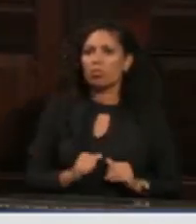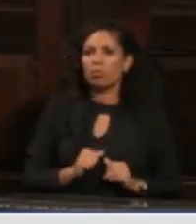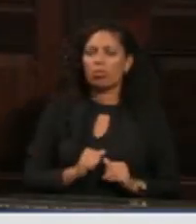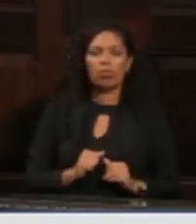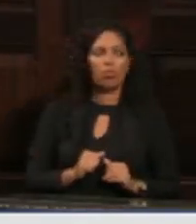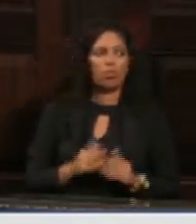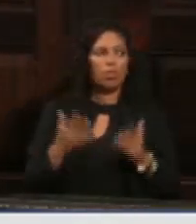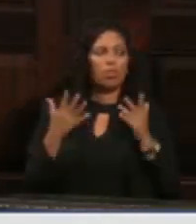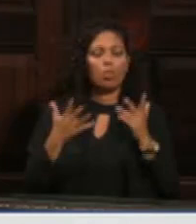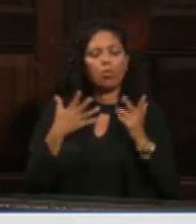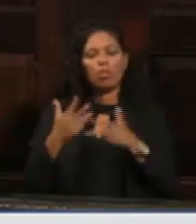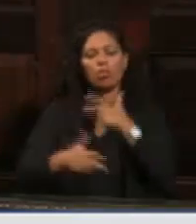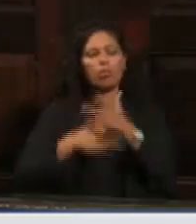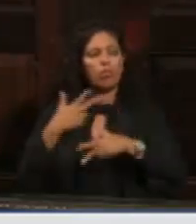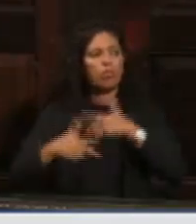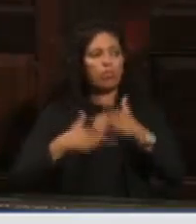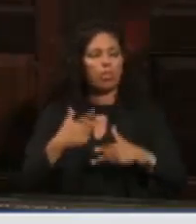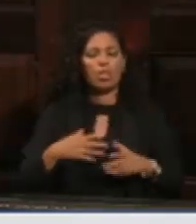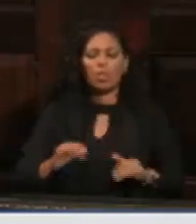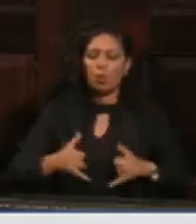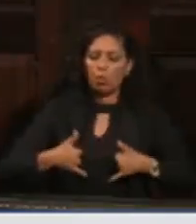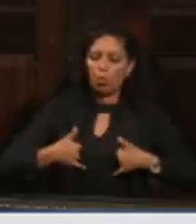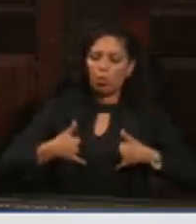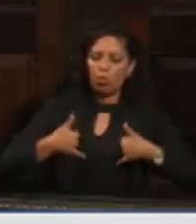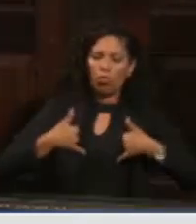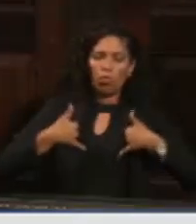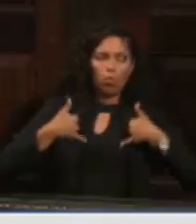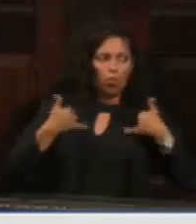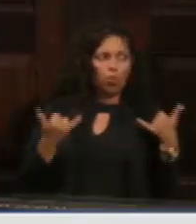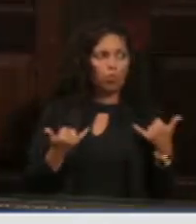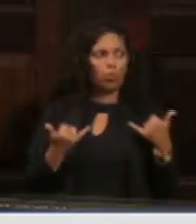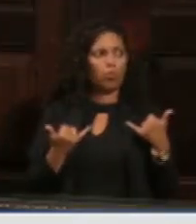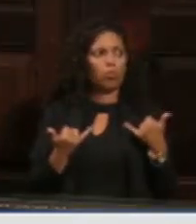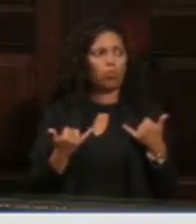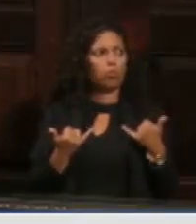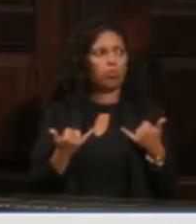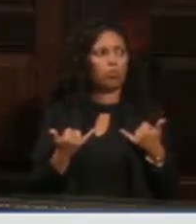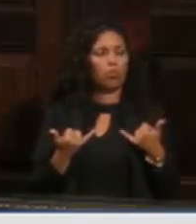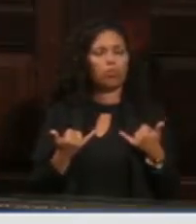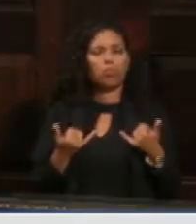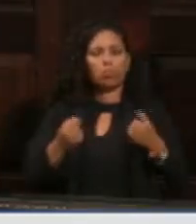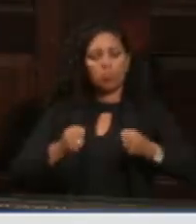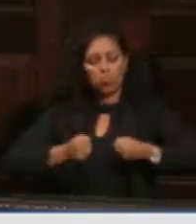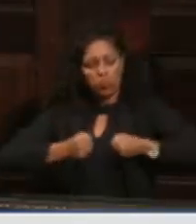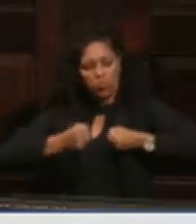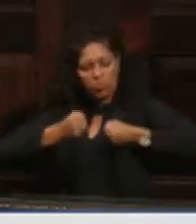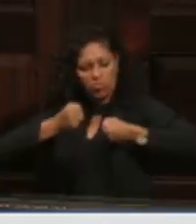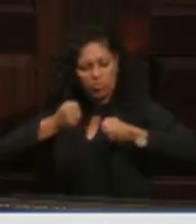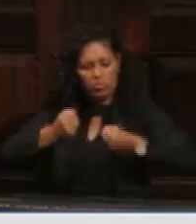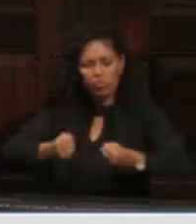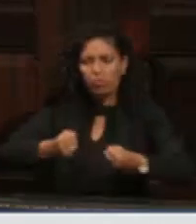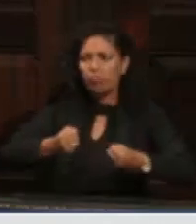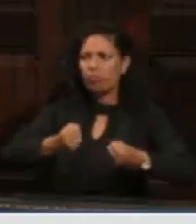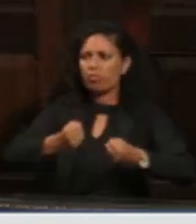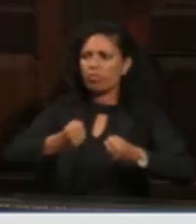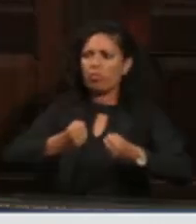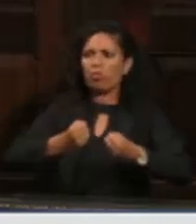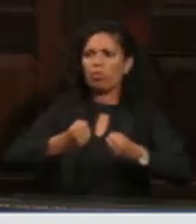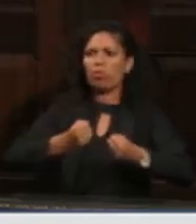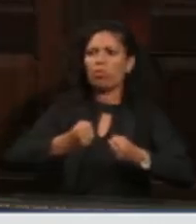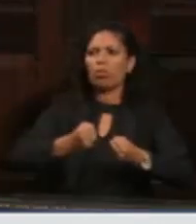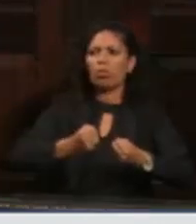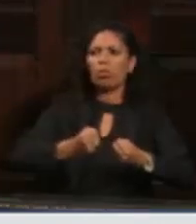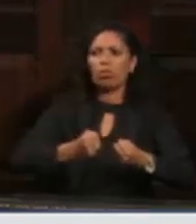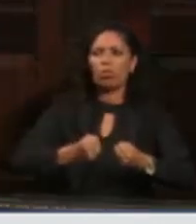brasileiro, quero aqui dizer que tenho muito orgulho, né, da atuação devotada, sob condições as mais adversas